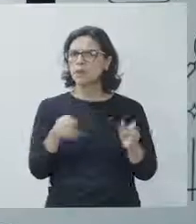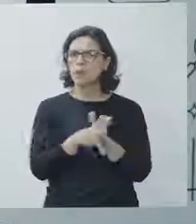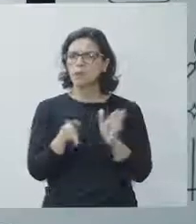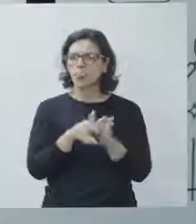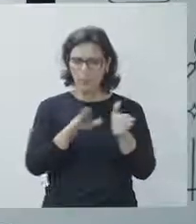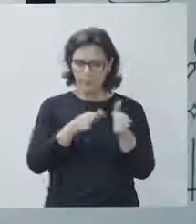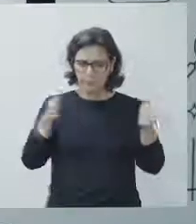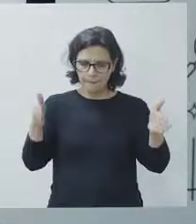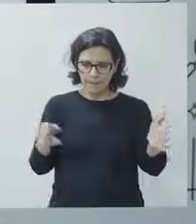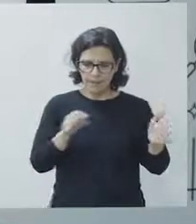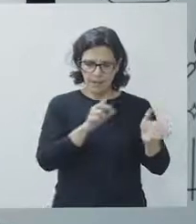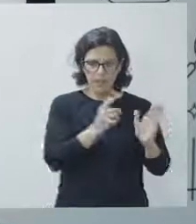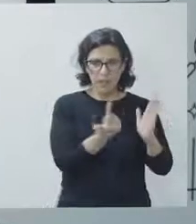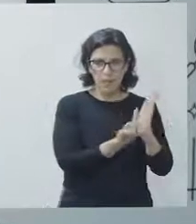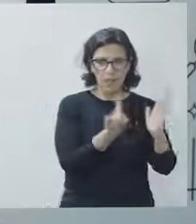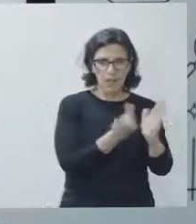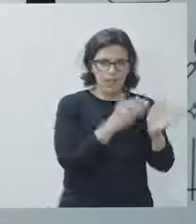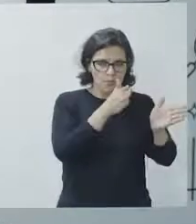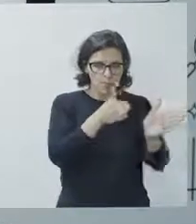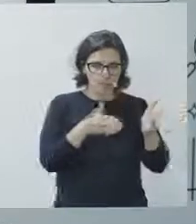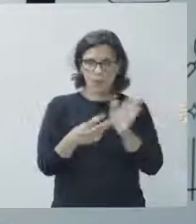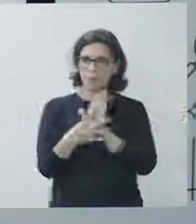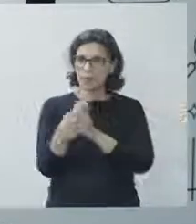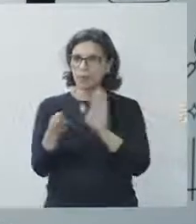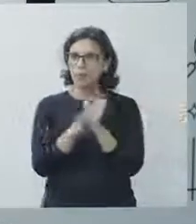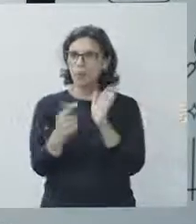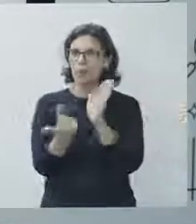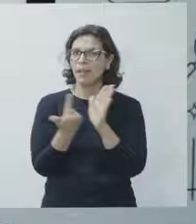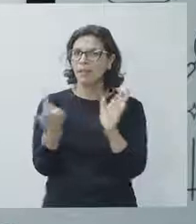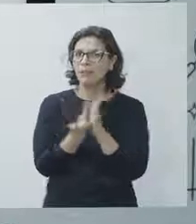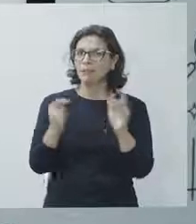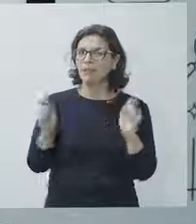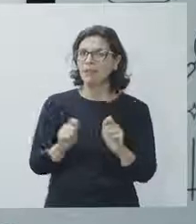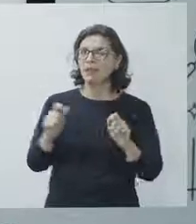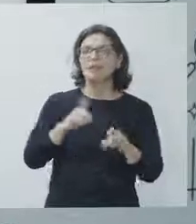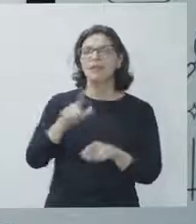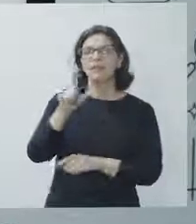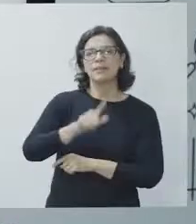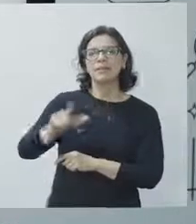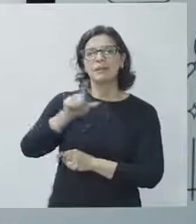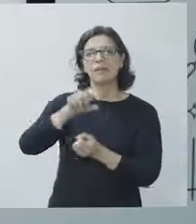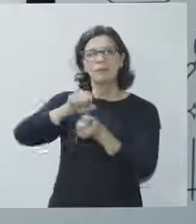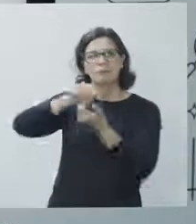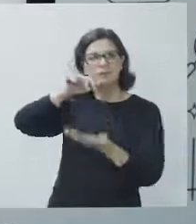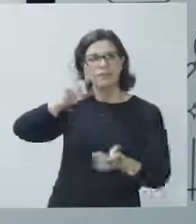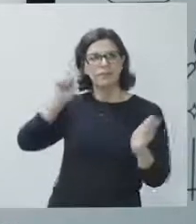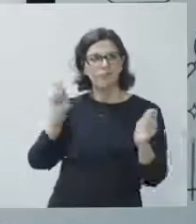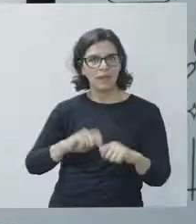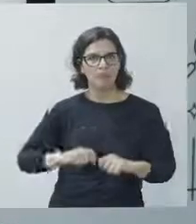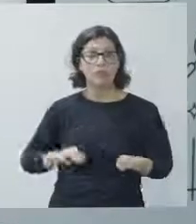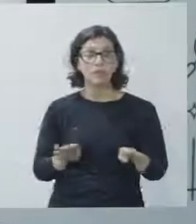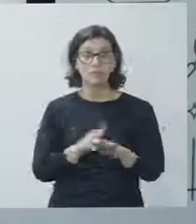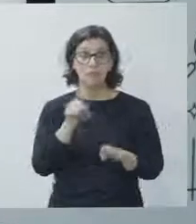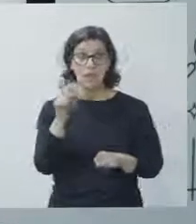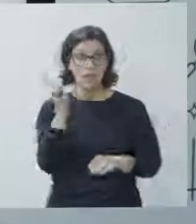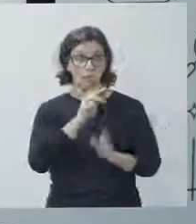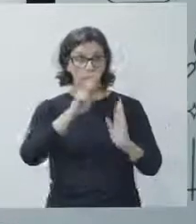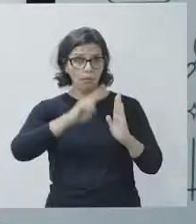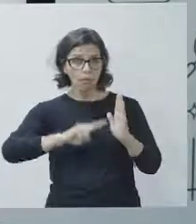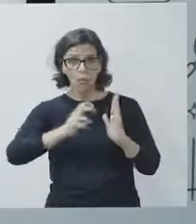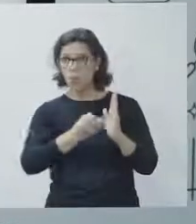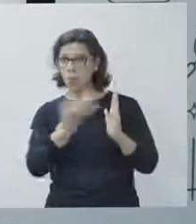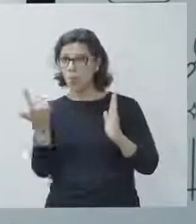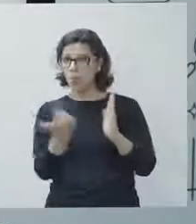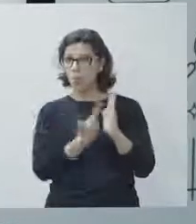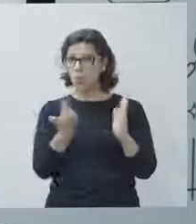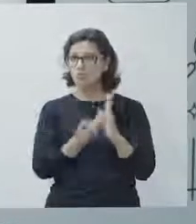na mesa que eu tenho uns exemplos dessas obras de literatura fantástica? Será que você já leu